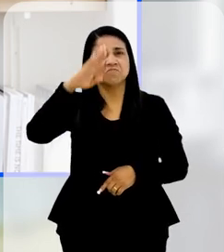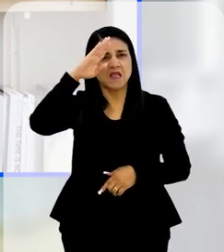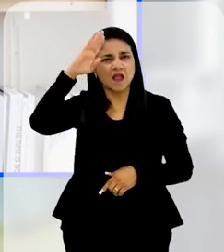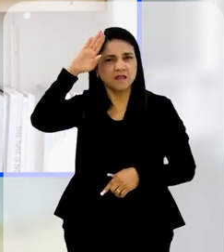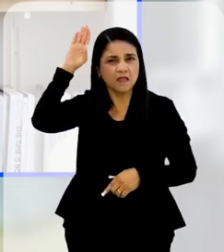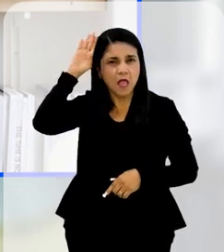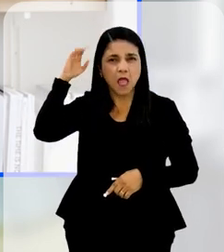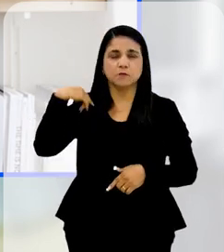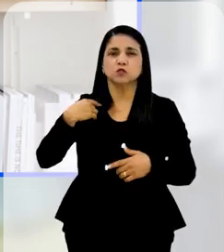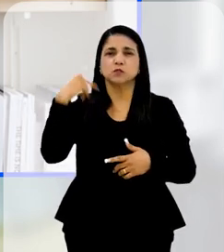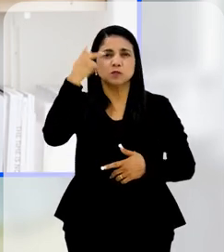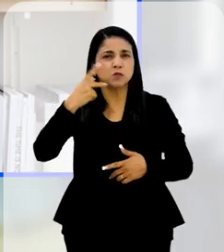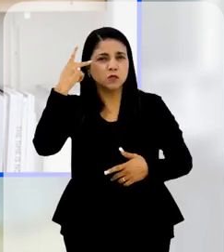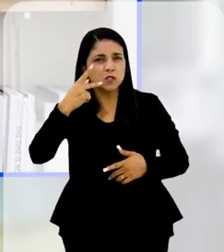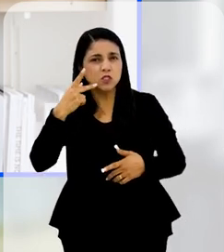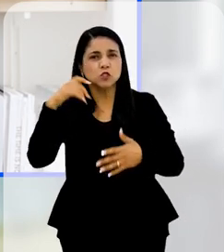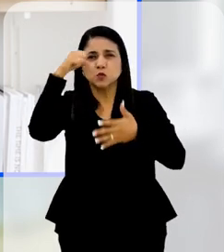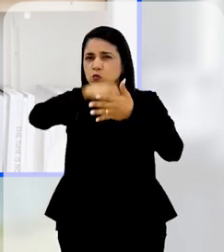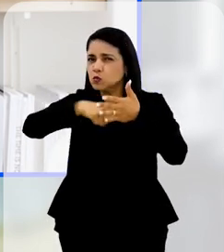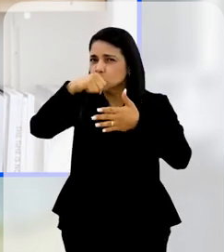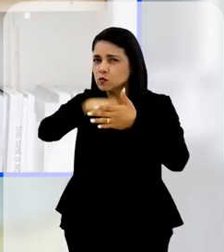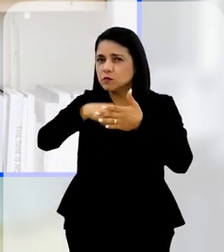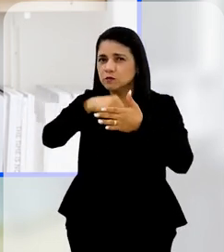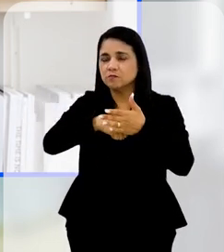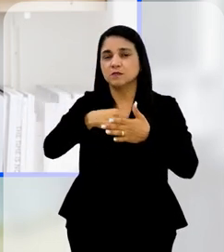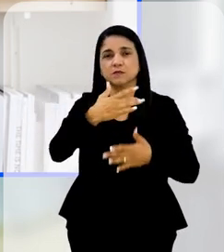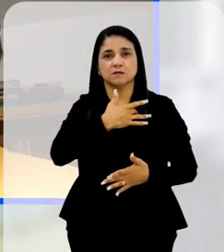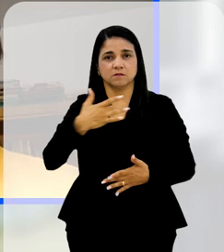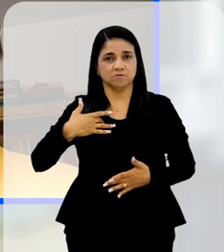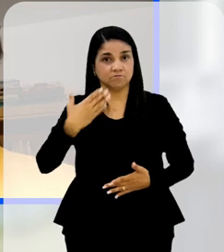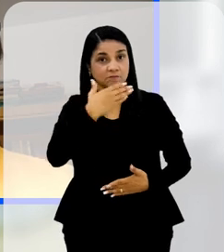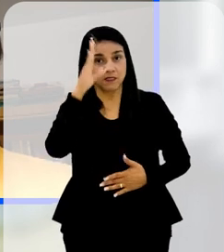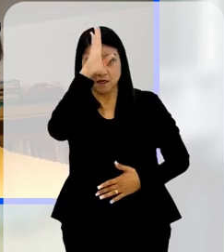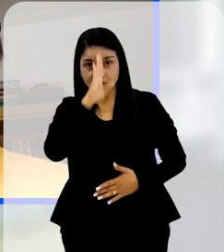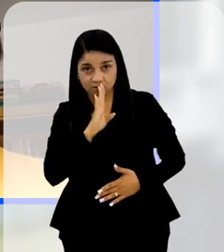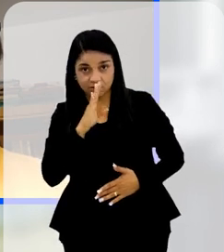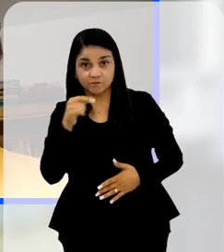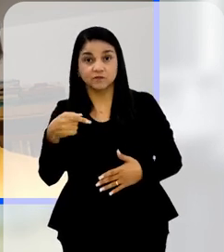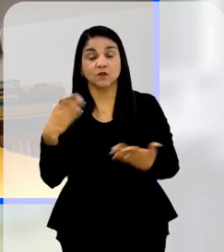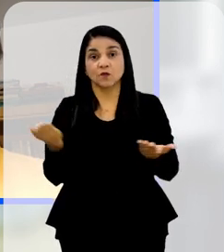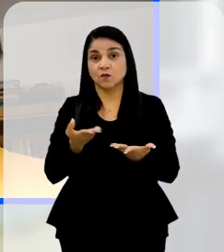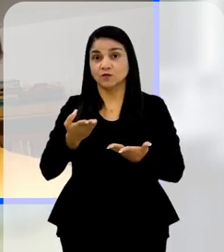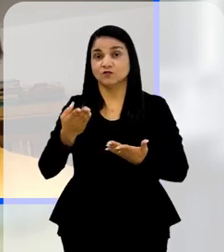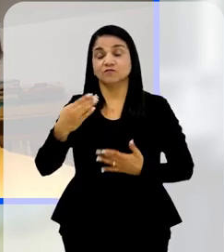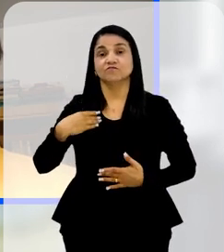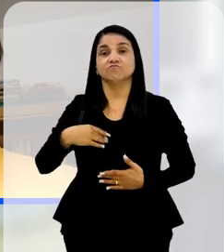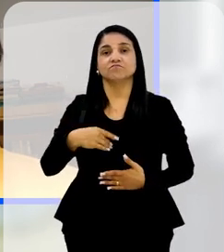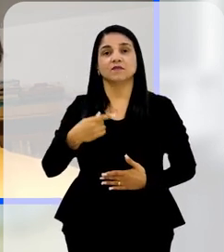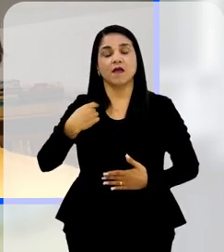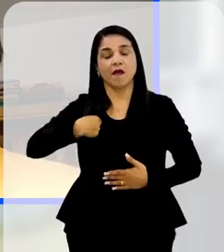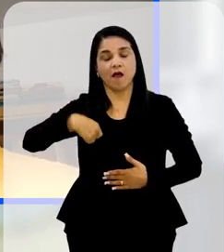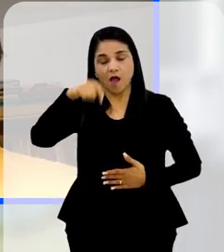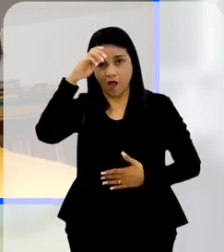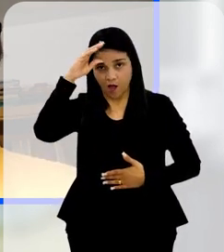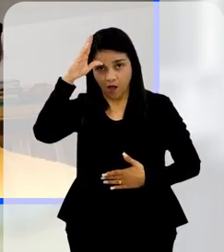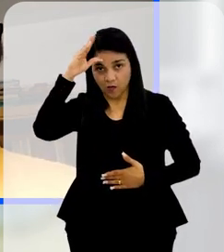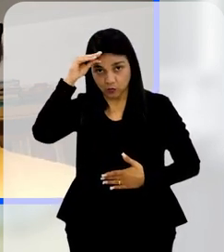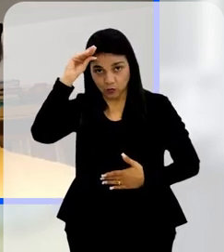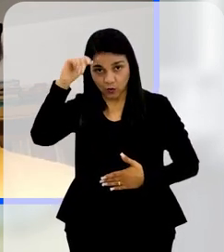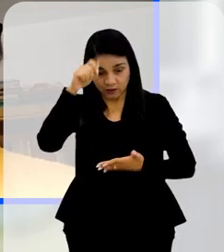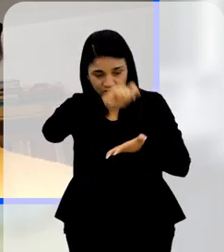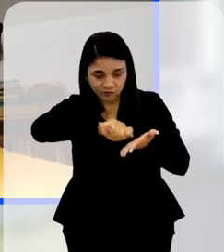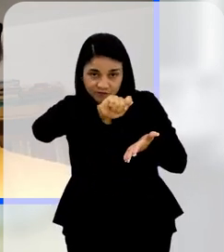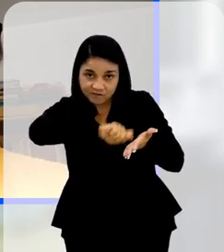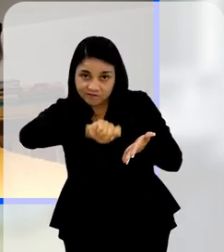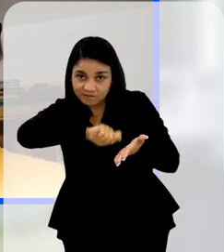políticos envolvidos na luta por uma saúde pública gratuita. E é com os autores que eu vou conversar aqui no Alerj Debate. Eles vão